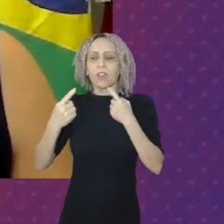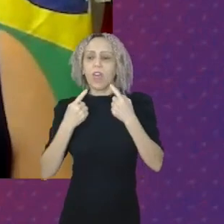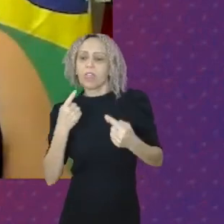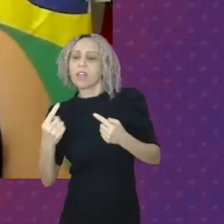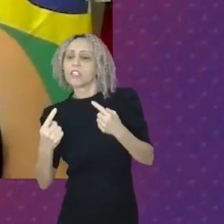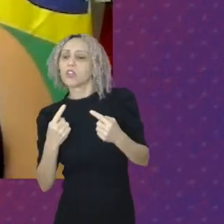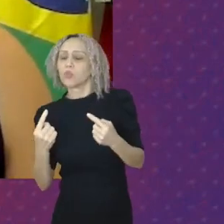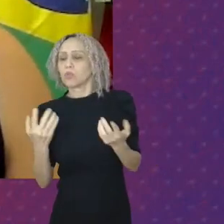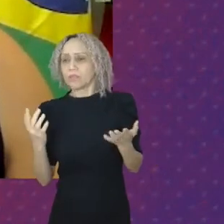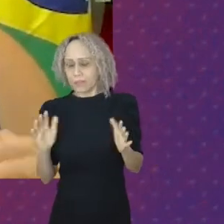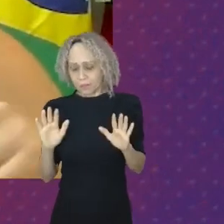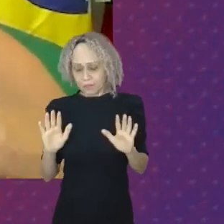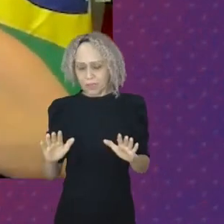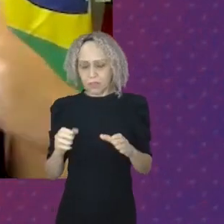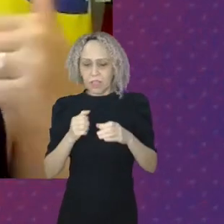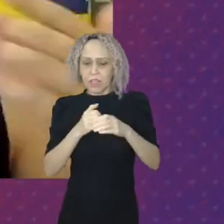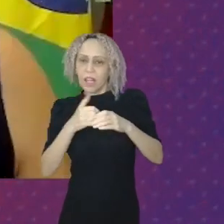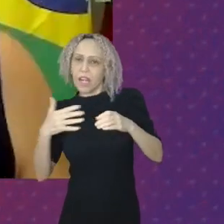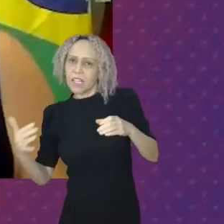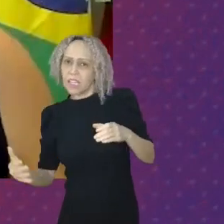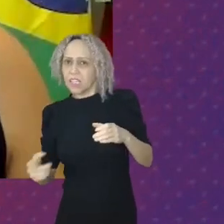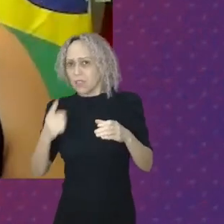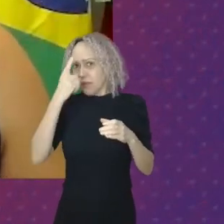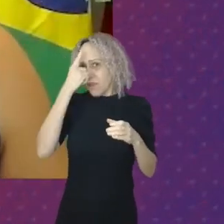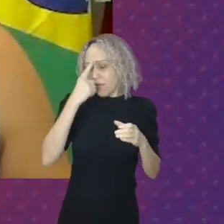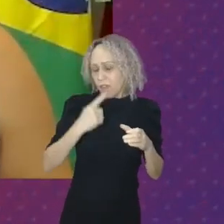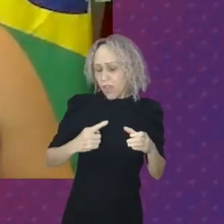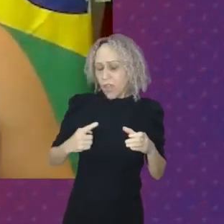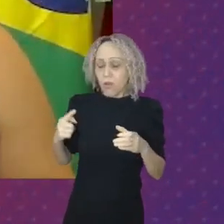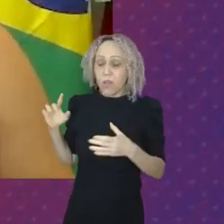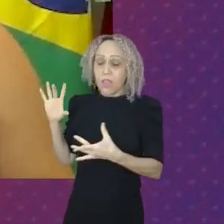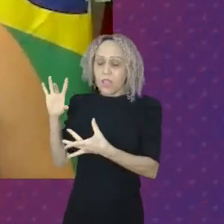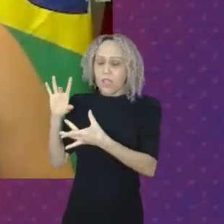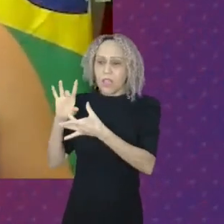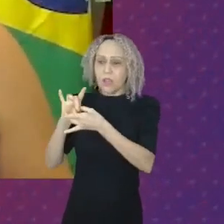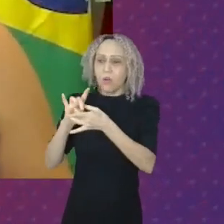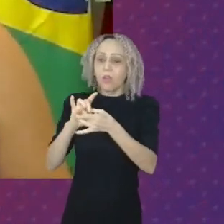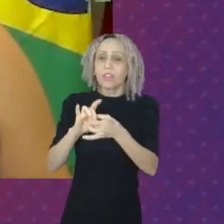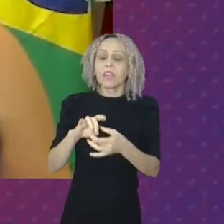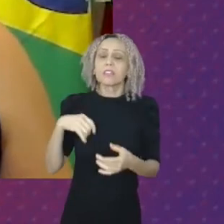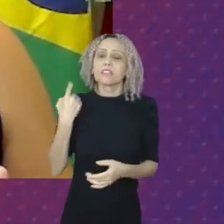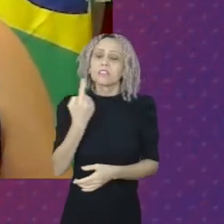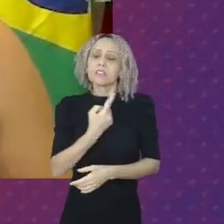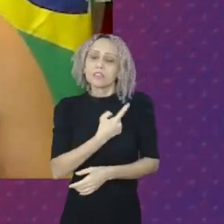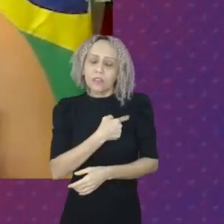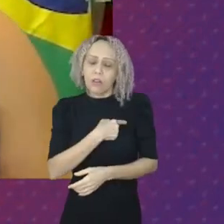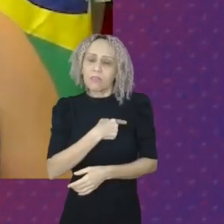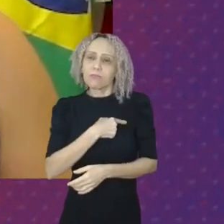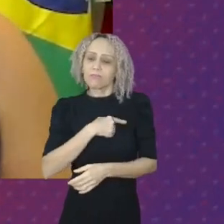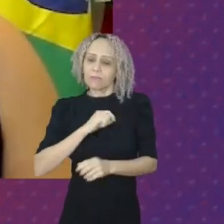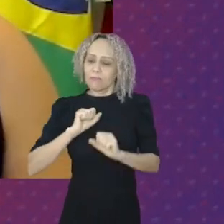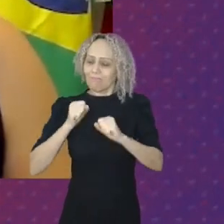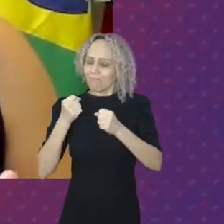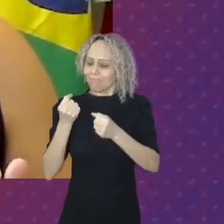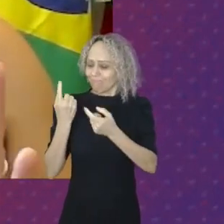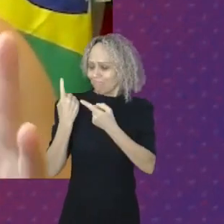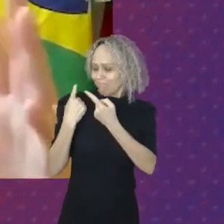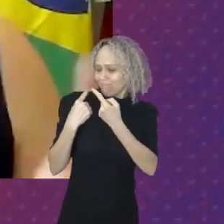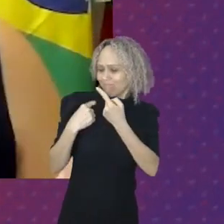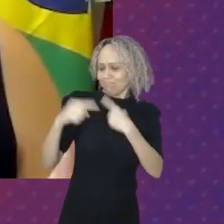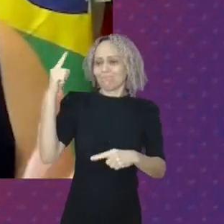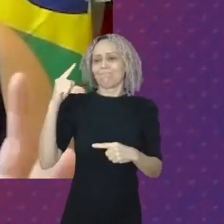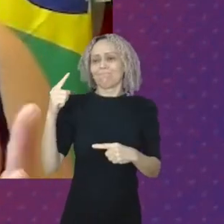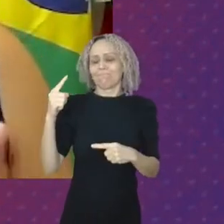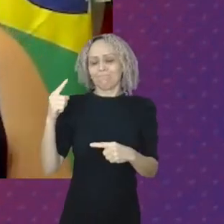característica, todo esse perfil, todo esse cenário que a gente vem superando